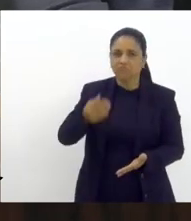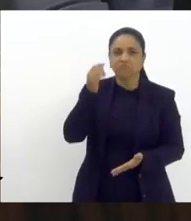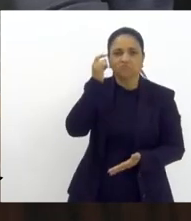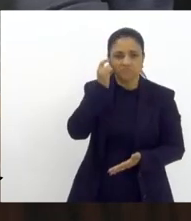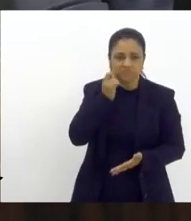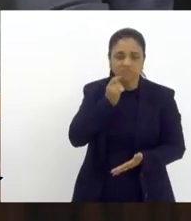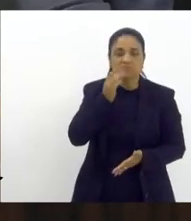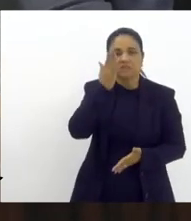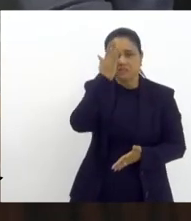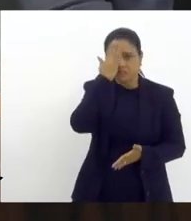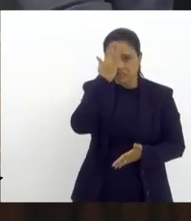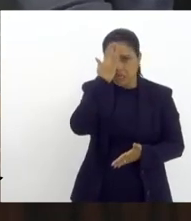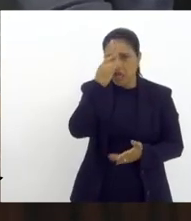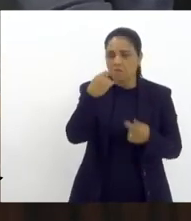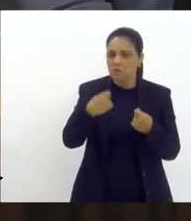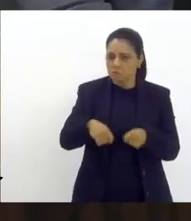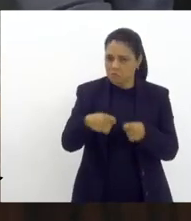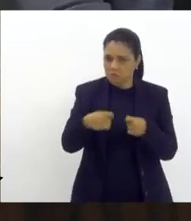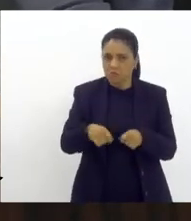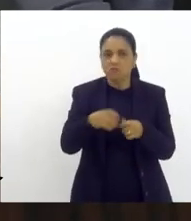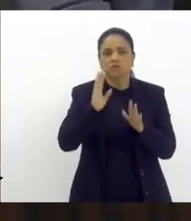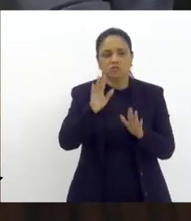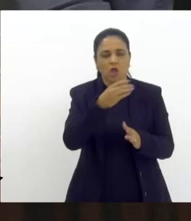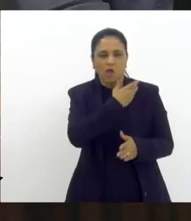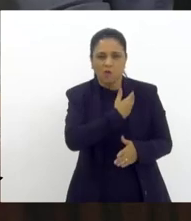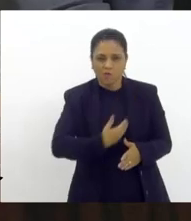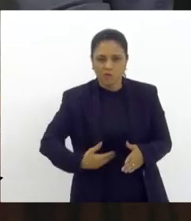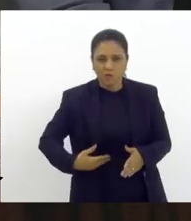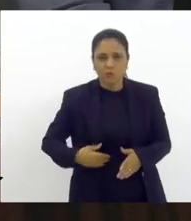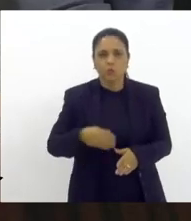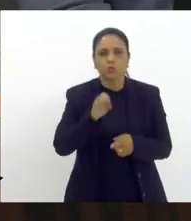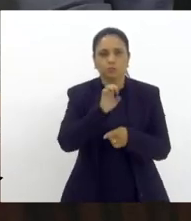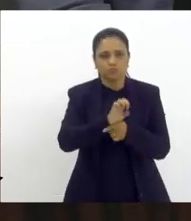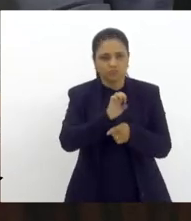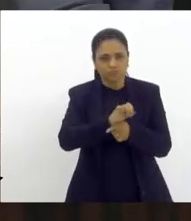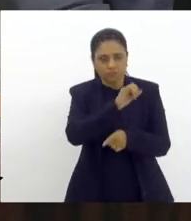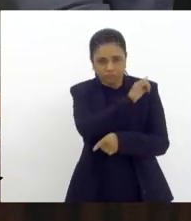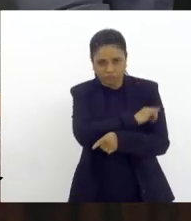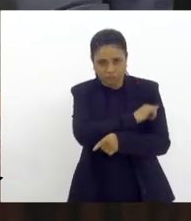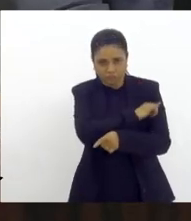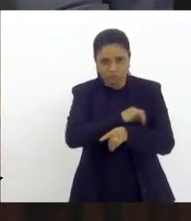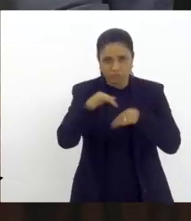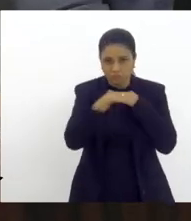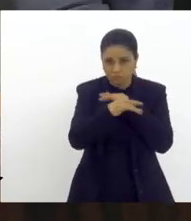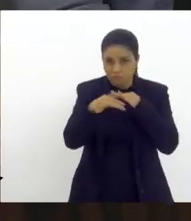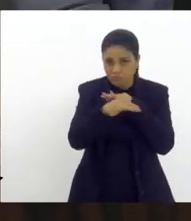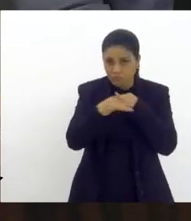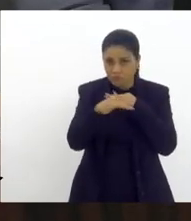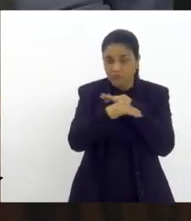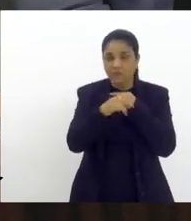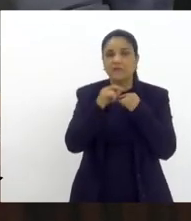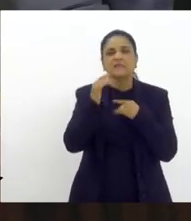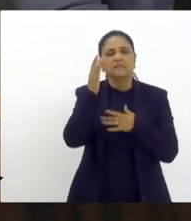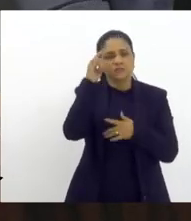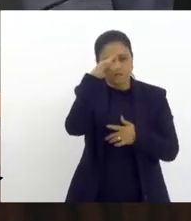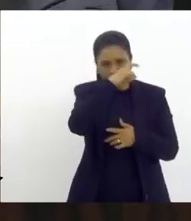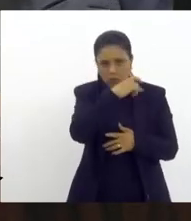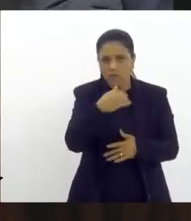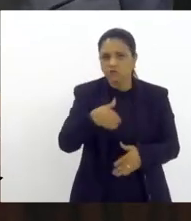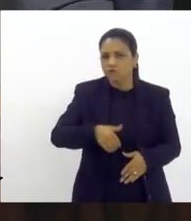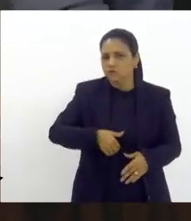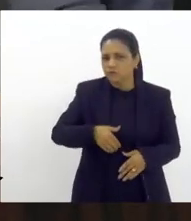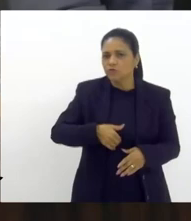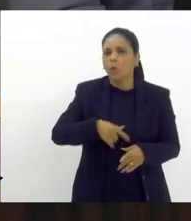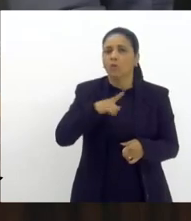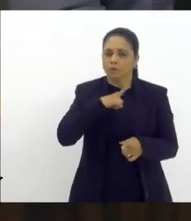não Gualberto foi vereador da cidade do Rio de Janeiro sabe realmente como a dificuldade da Fome existe nossos